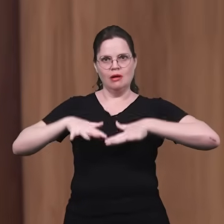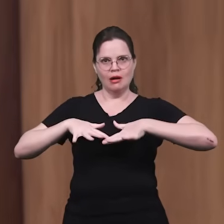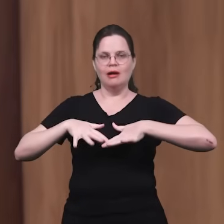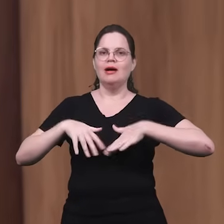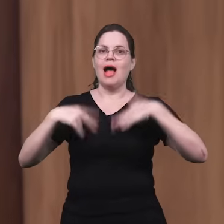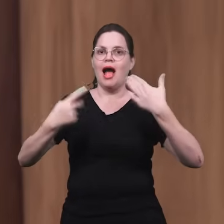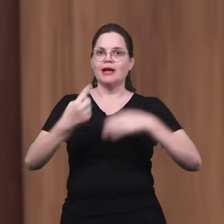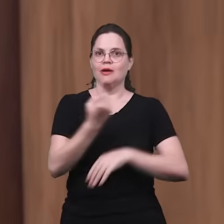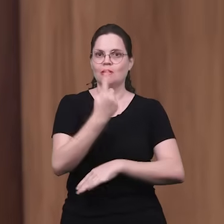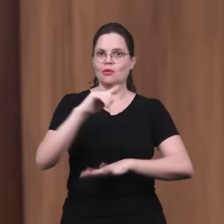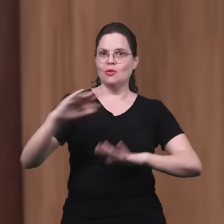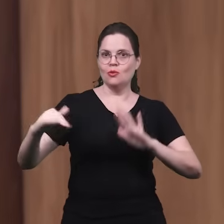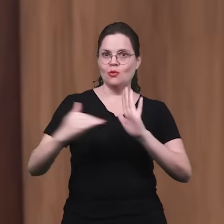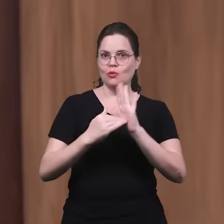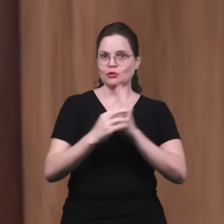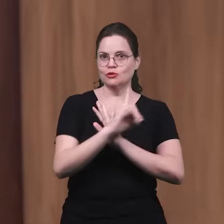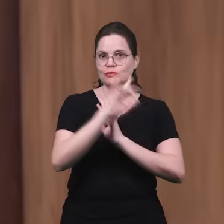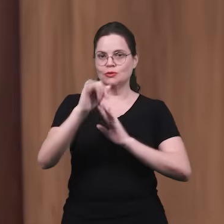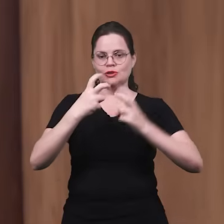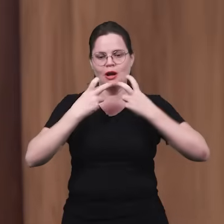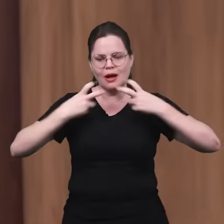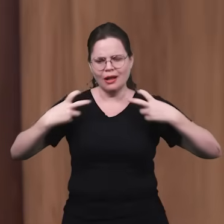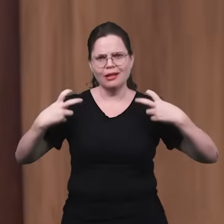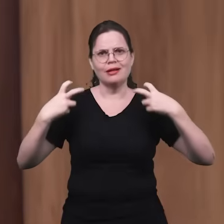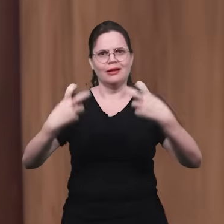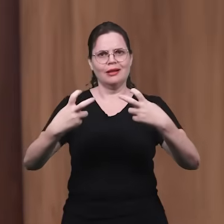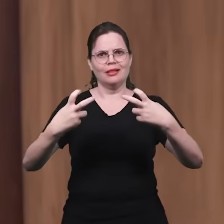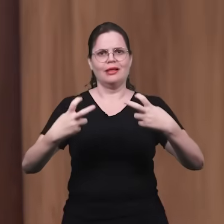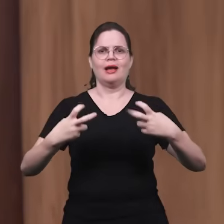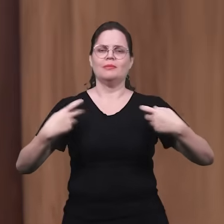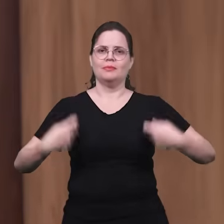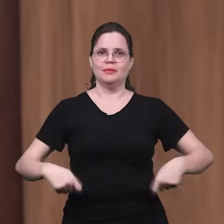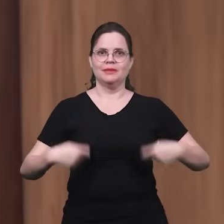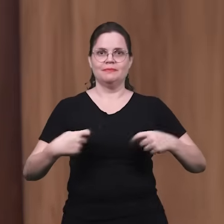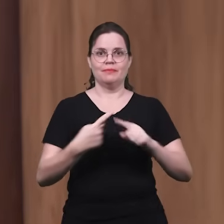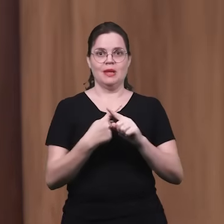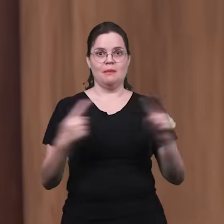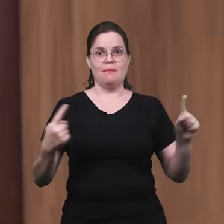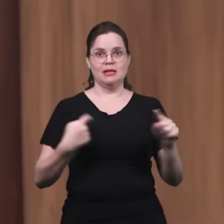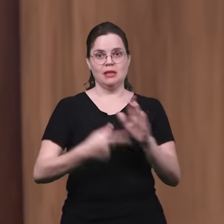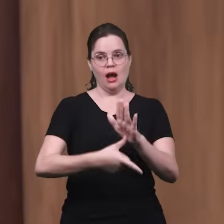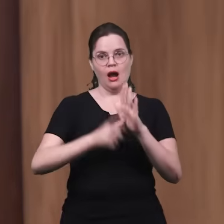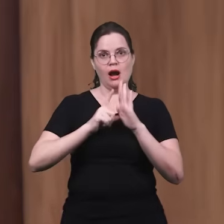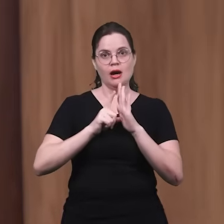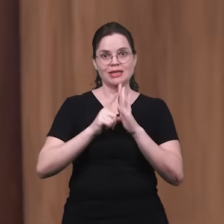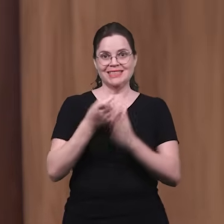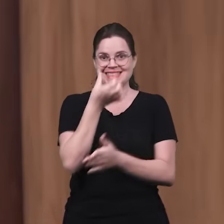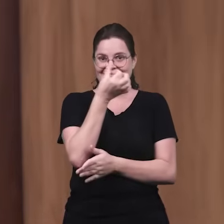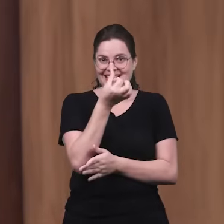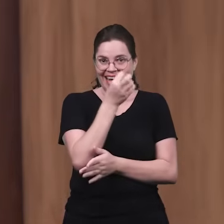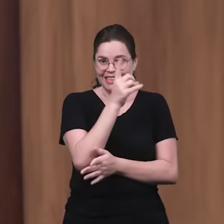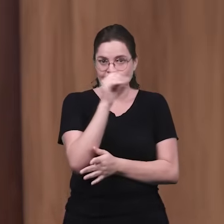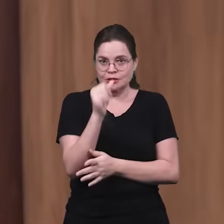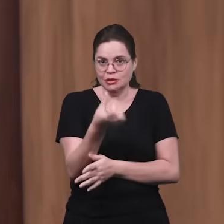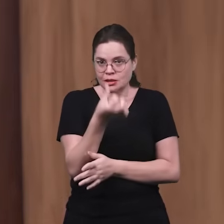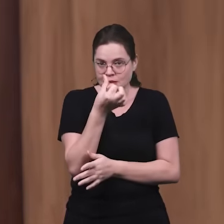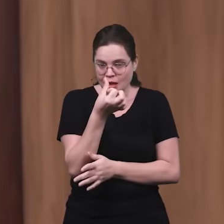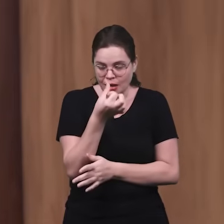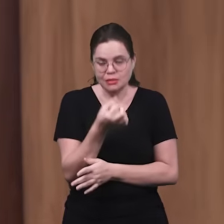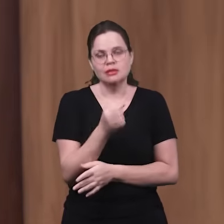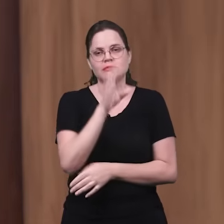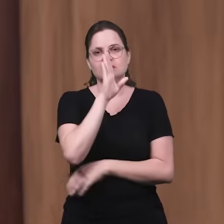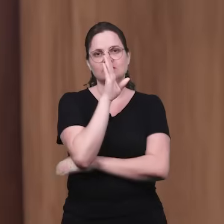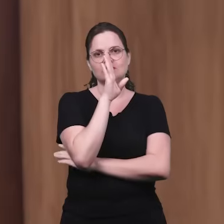um grito, mas uma operação no silêncio, nos dias que antecederam aquele